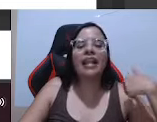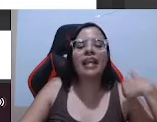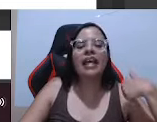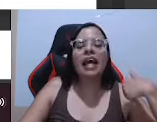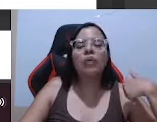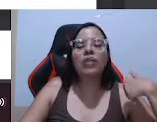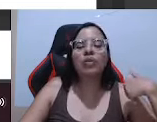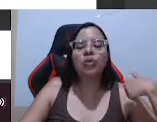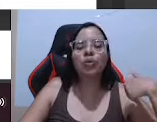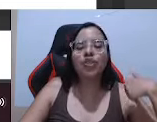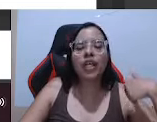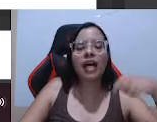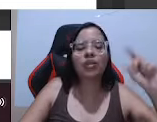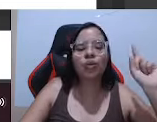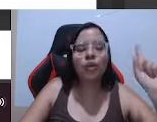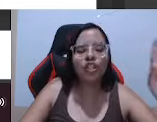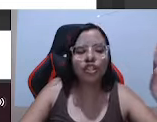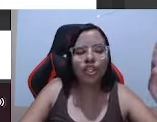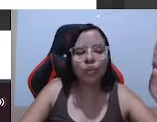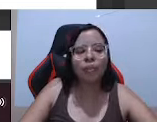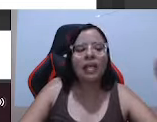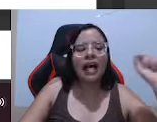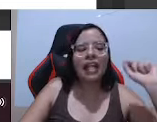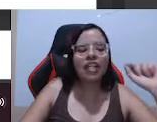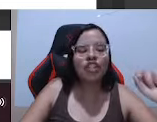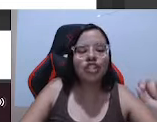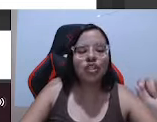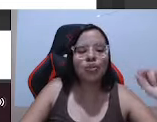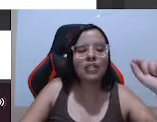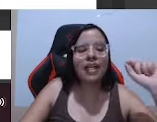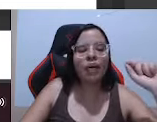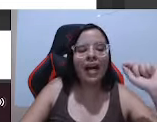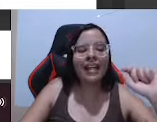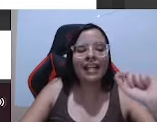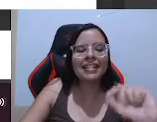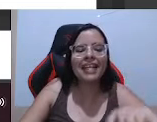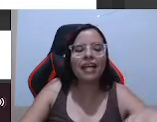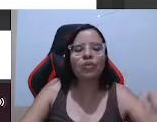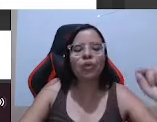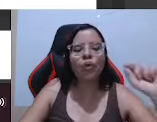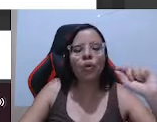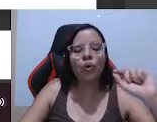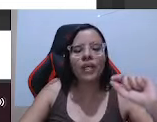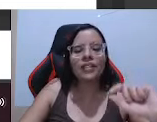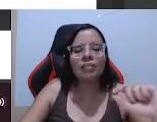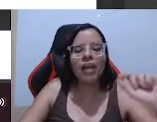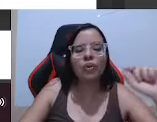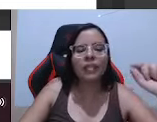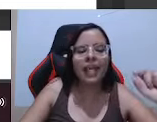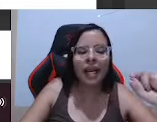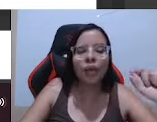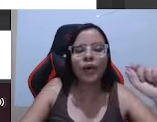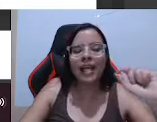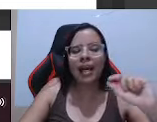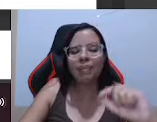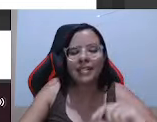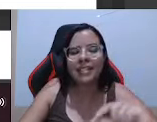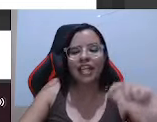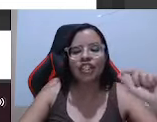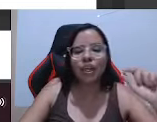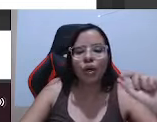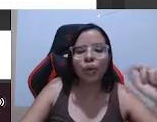terá ali o seu estudo de caso corrigido. Além disso, serão analisados o conhecimento técnico